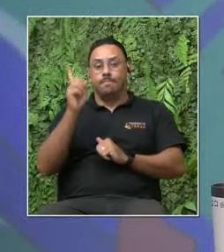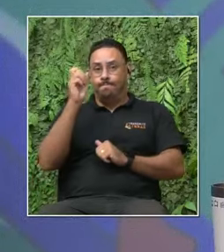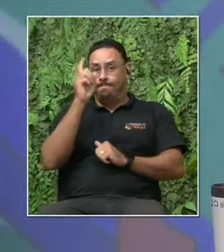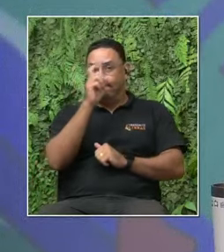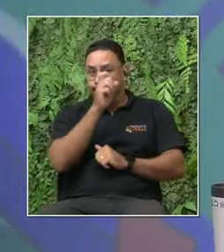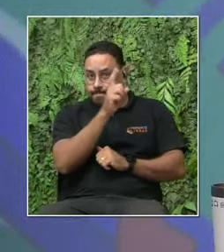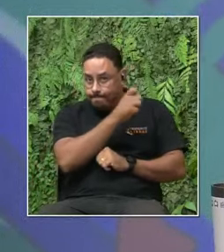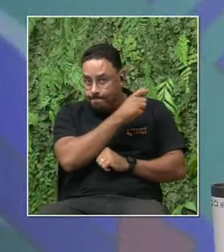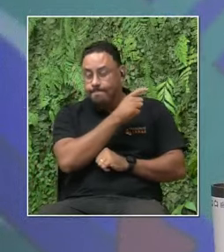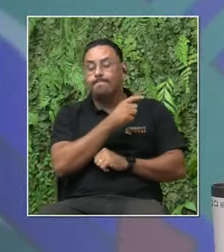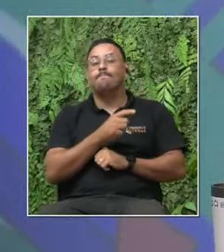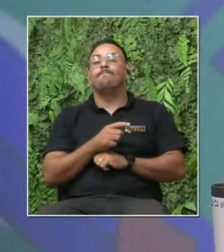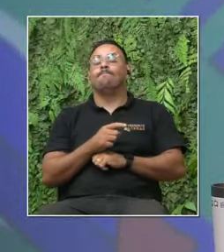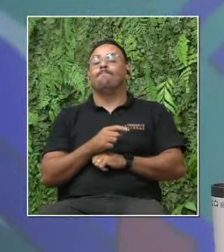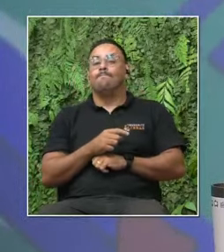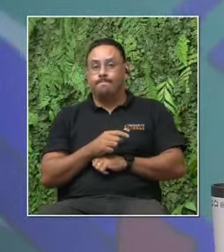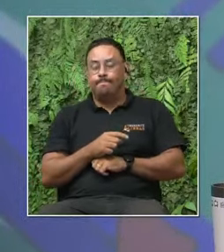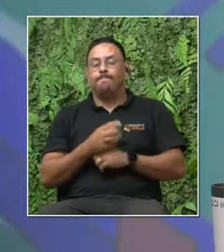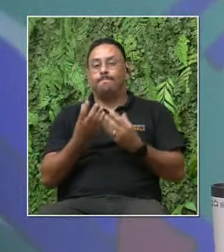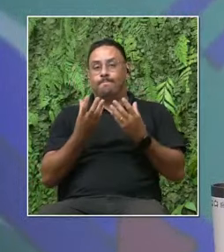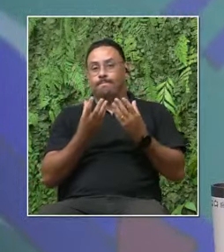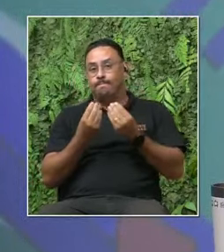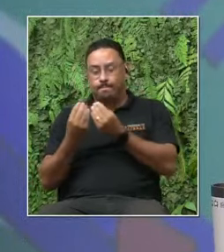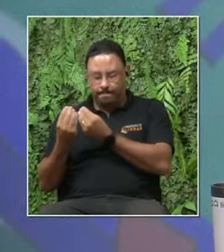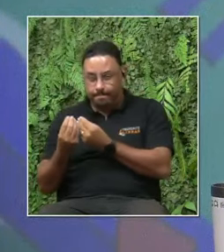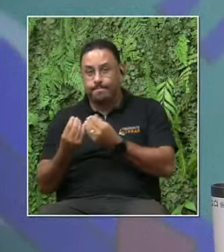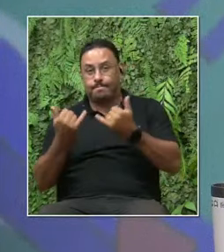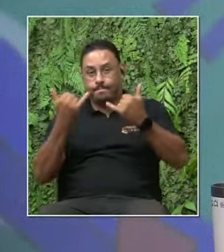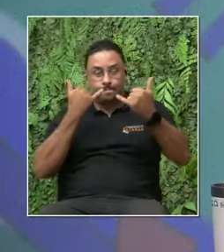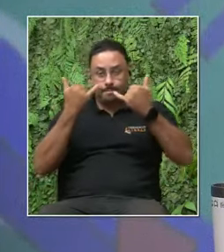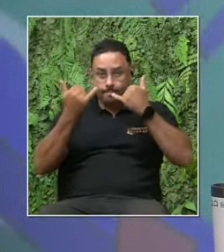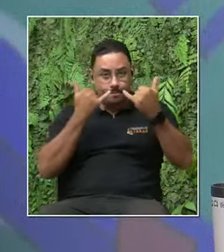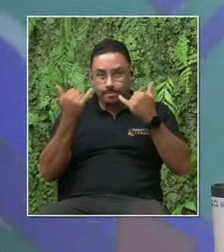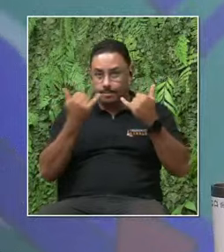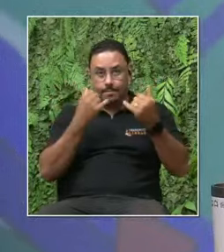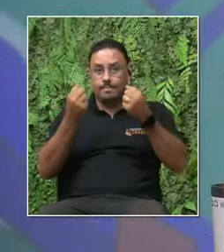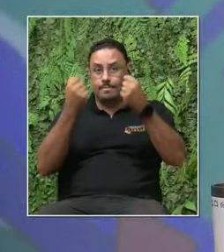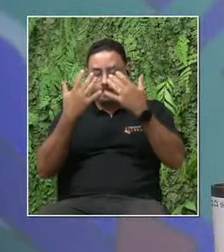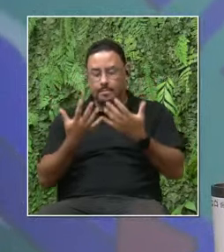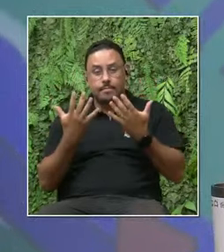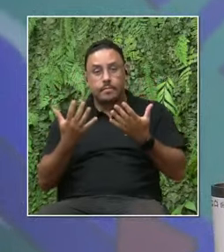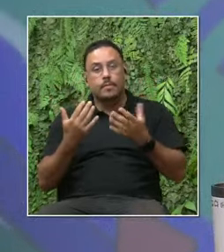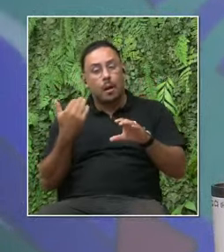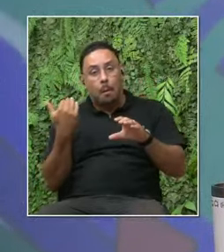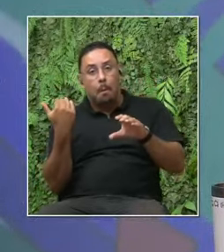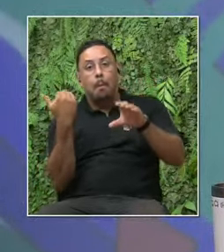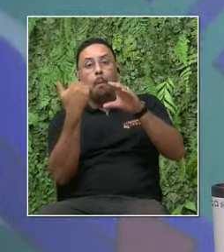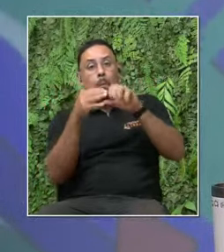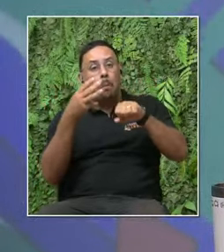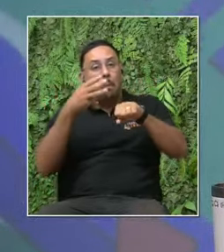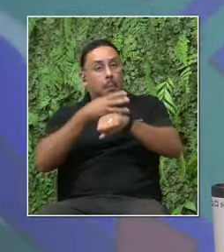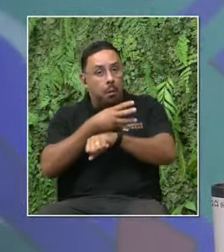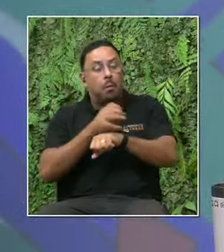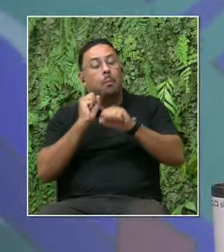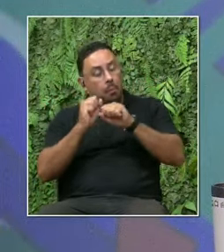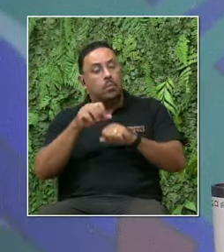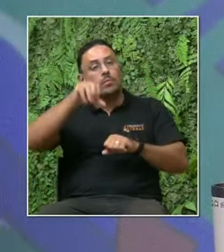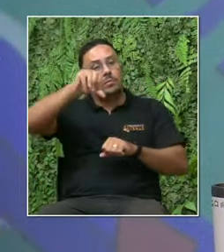lances importantes e a gente vai falar muito sobre isso daqui a pouquinho se você quiser mandar sua mensagem 9936